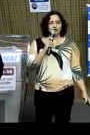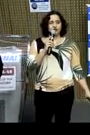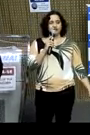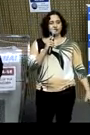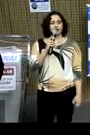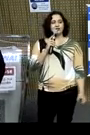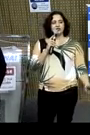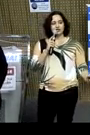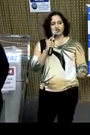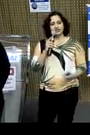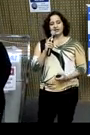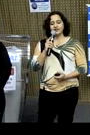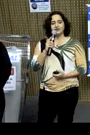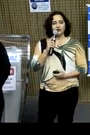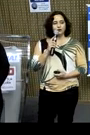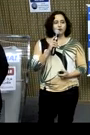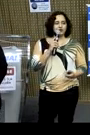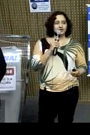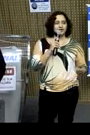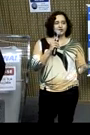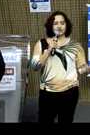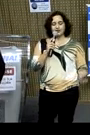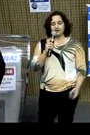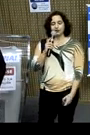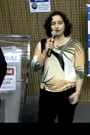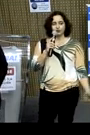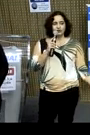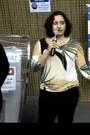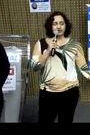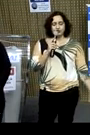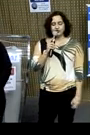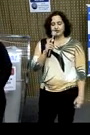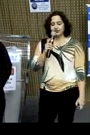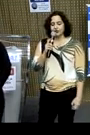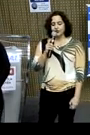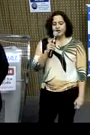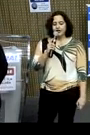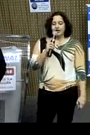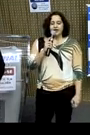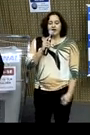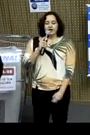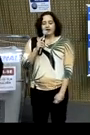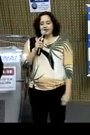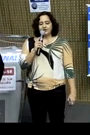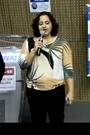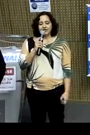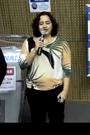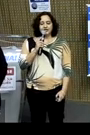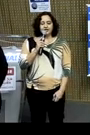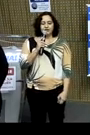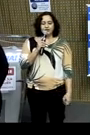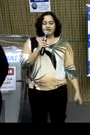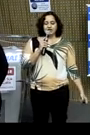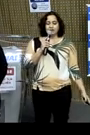Como eu já disse anteriormente, a gente resgatar esse vínculo com o paciente que se perdeu ao longo desses 2 anos. Atividades a